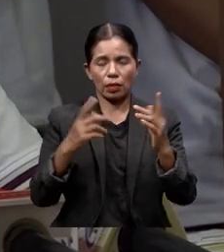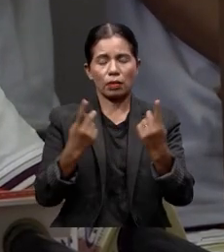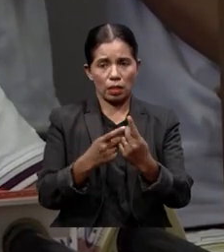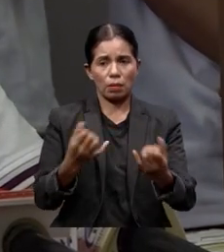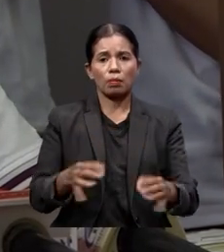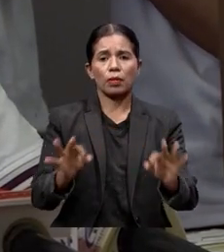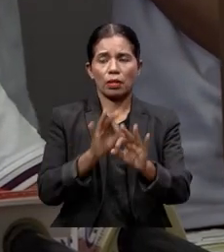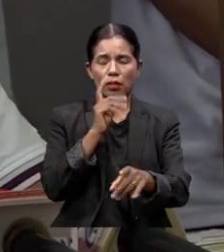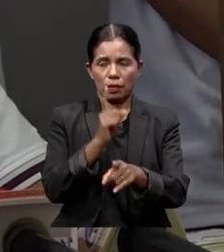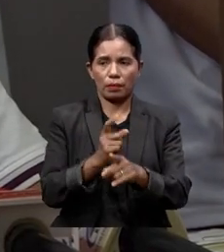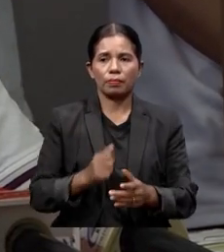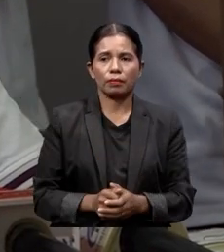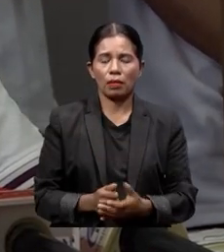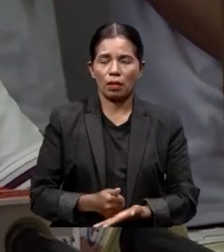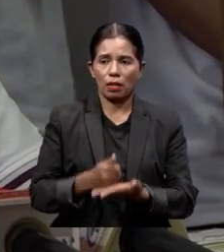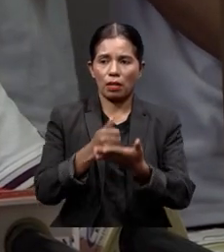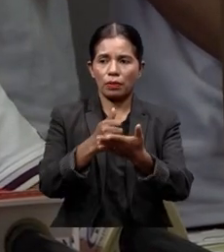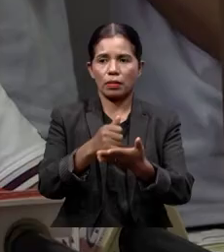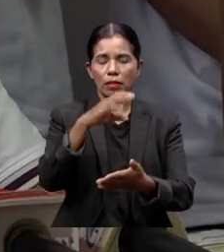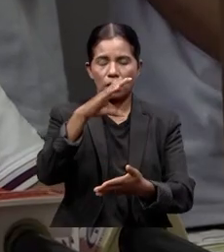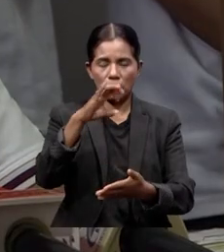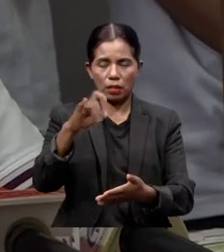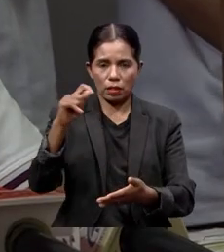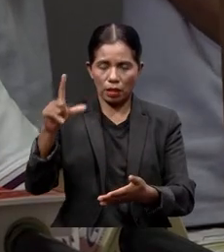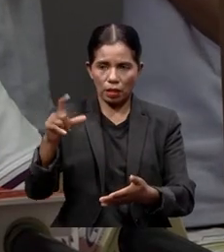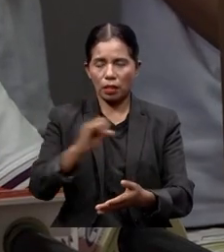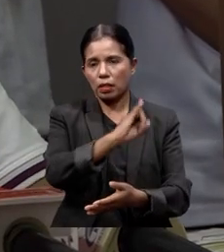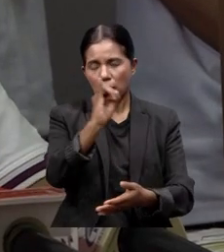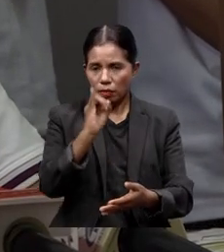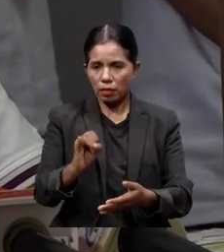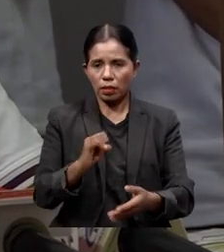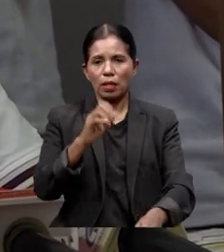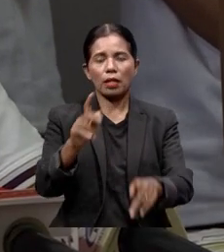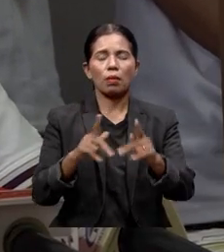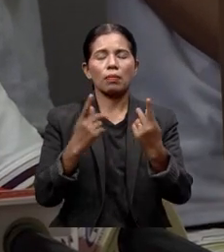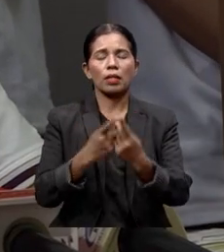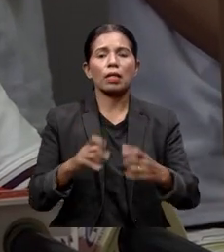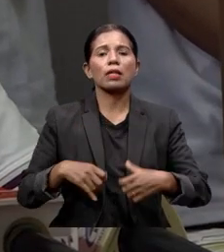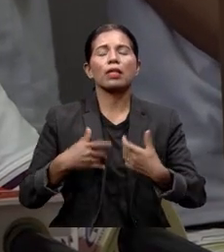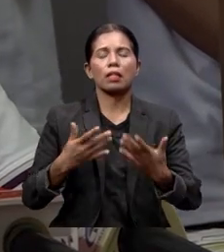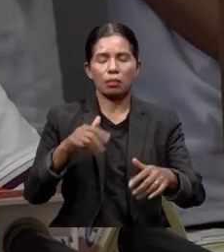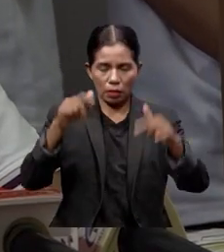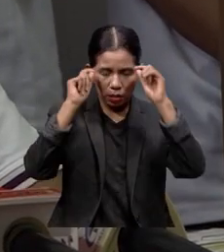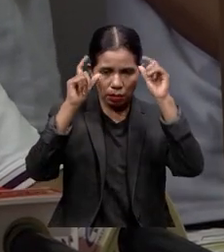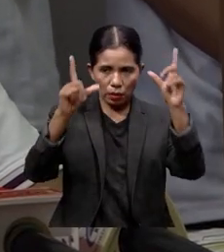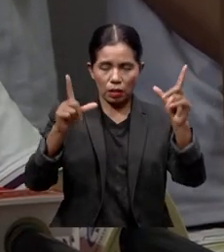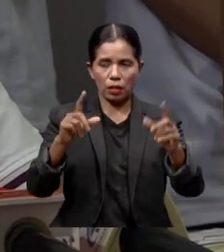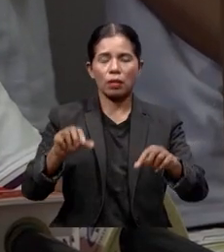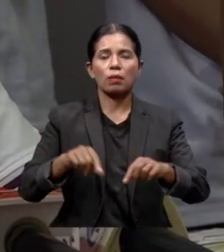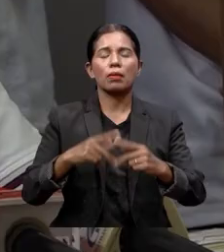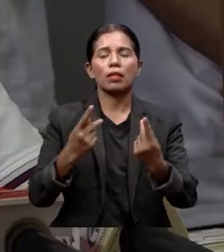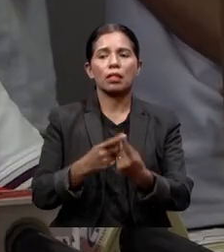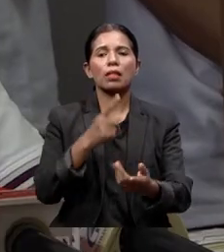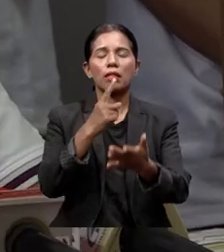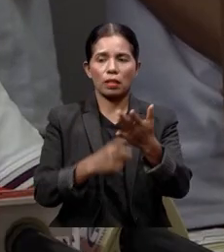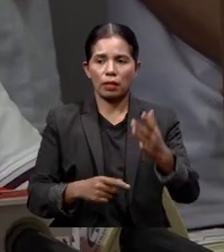tebes ato ajuda Câmara Comércio identifica empresa Hiramak Iha Timor-Laran, empresa Sedadet,